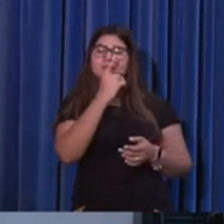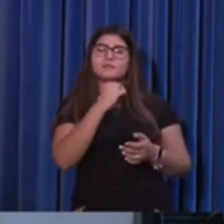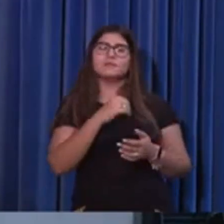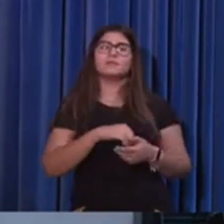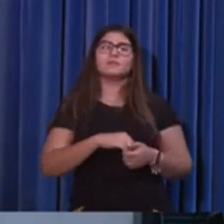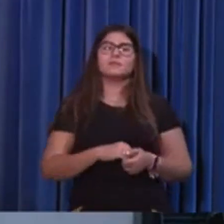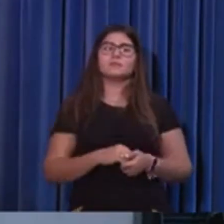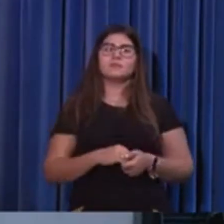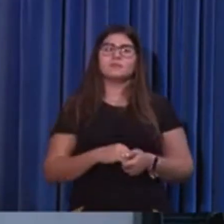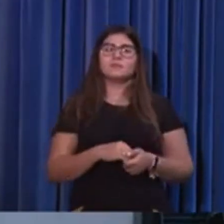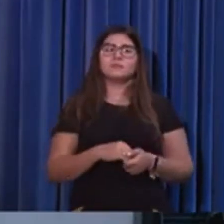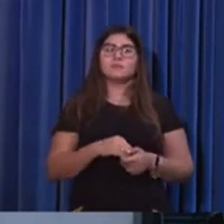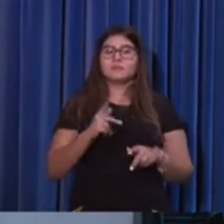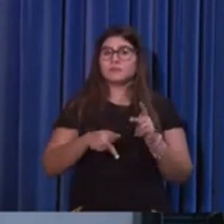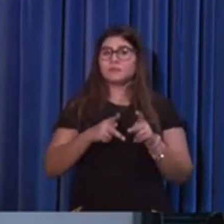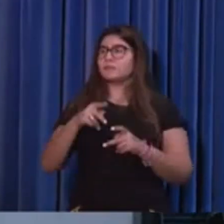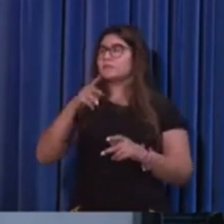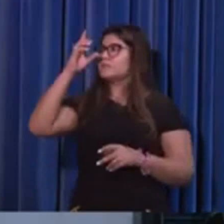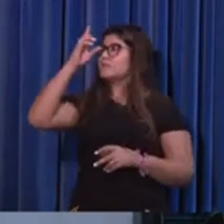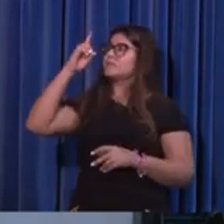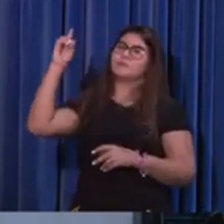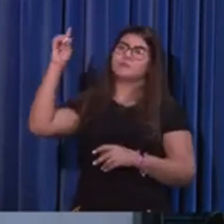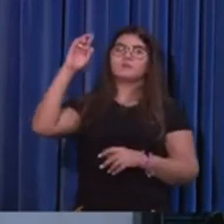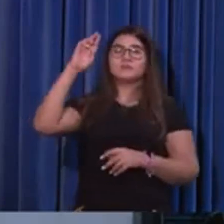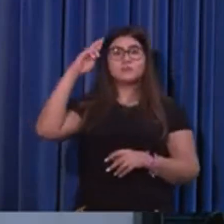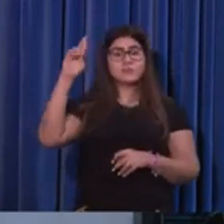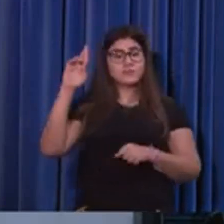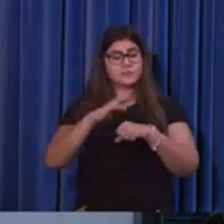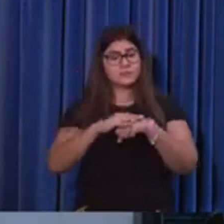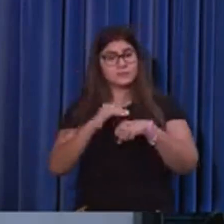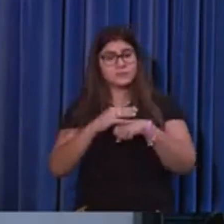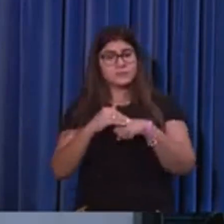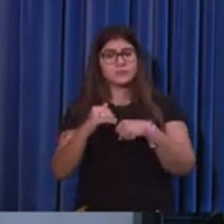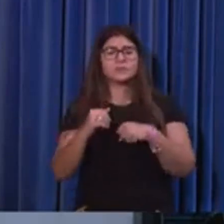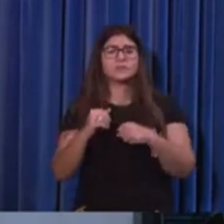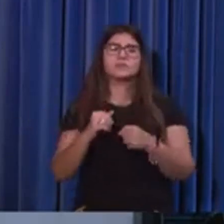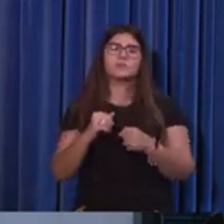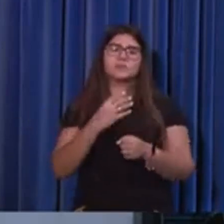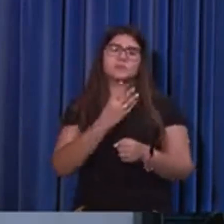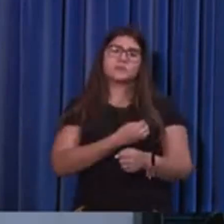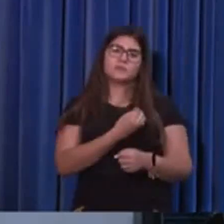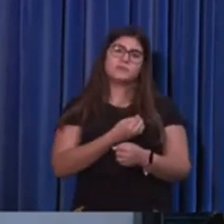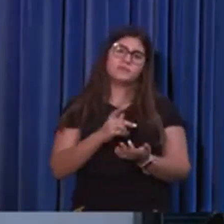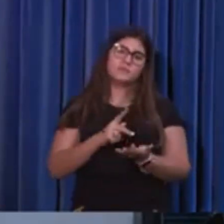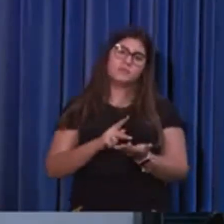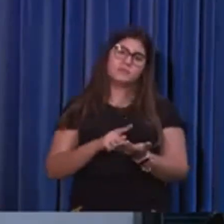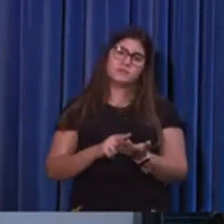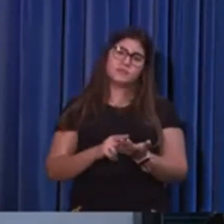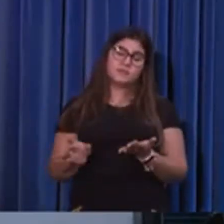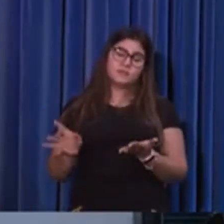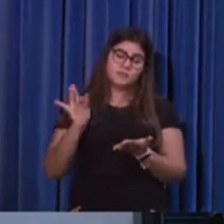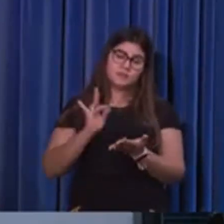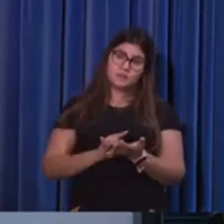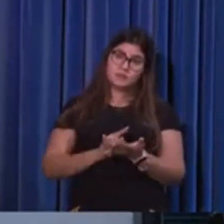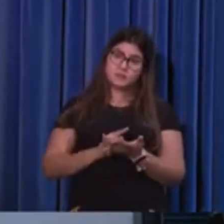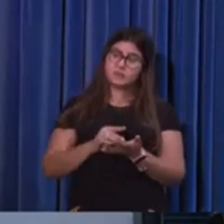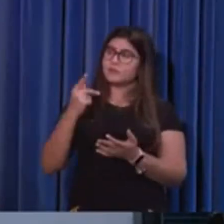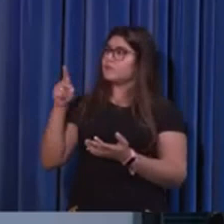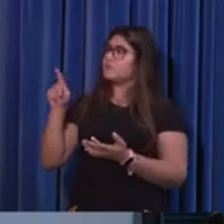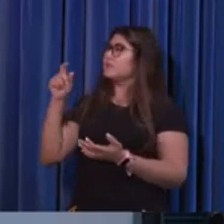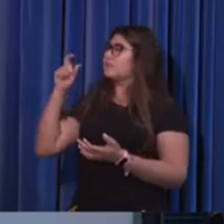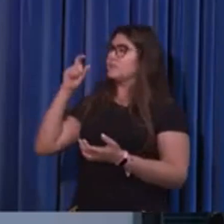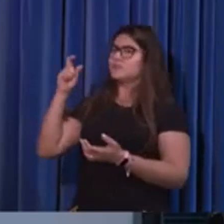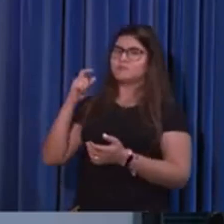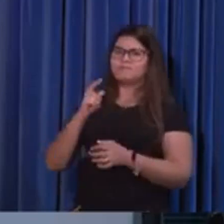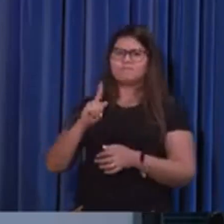de Deus, o Senhor está nos chamando a viver a verdade absoluta da sua palavra e não vivermos